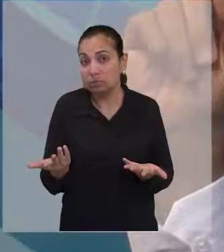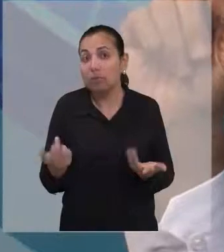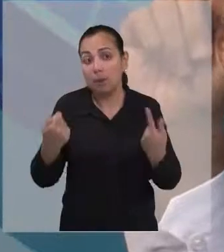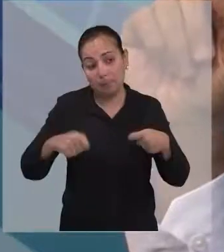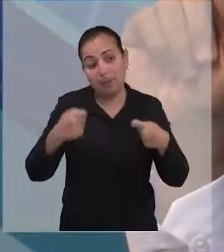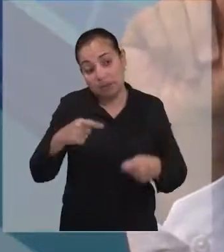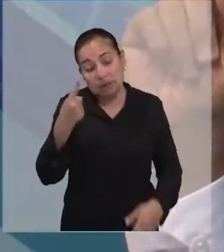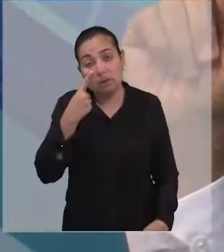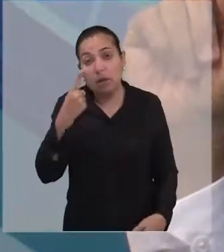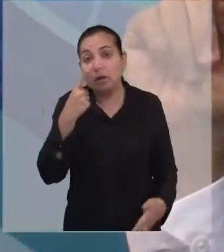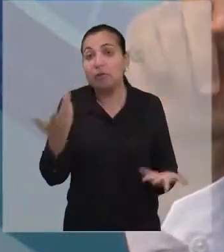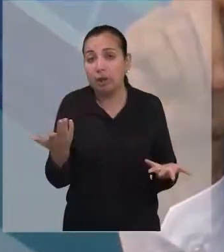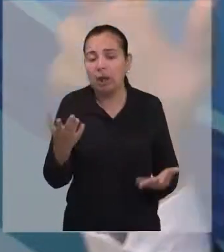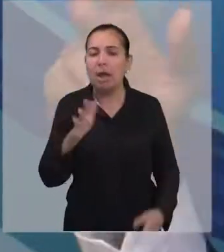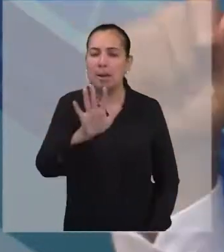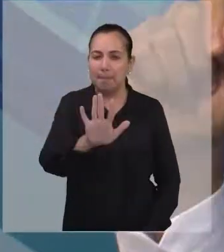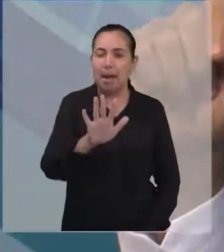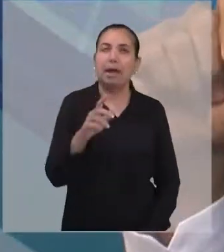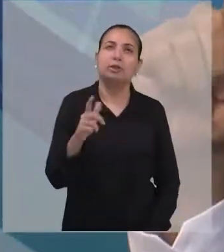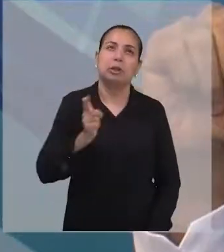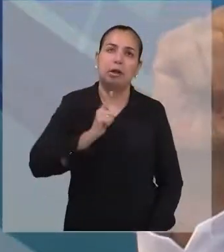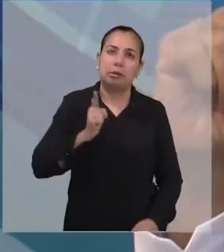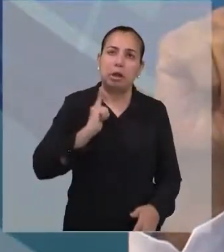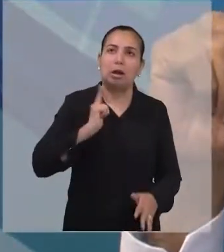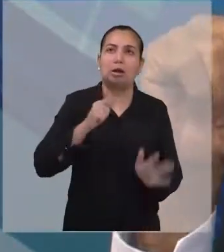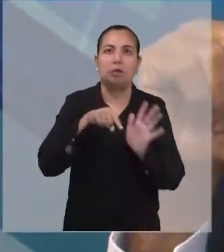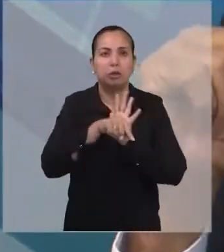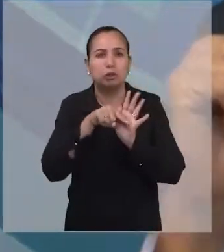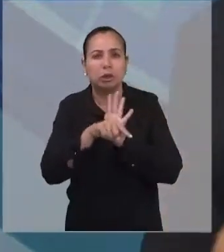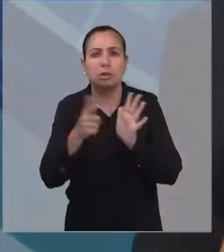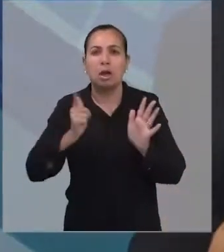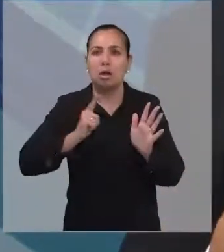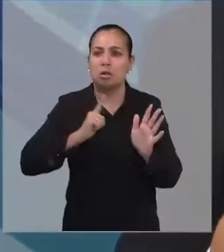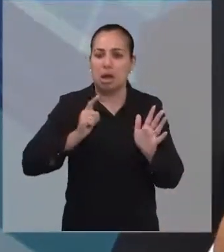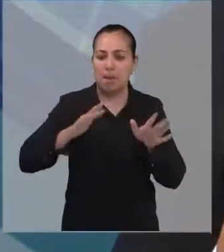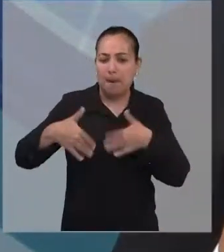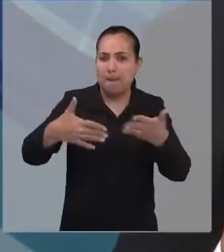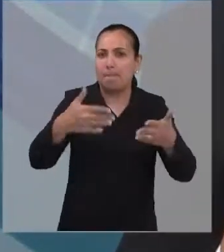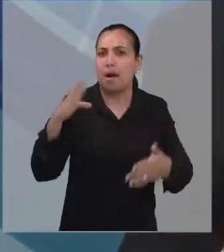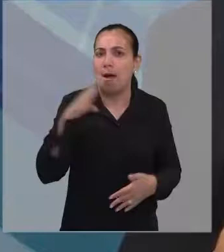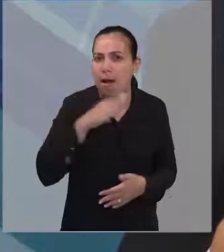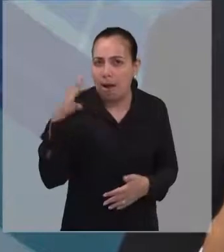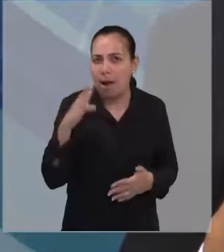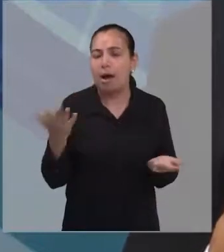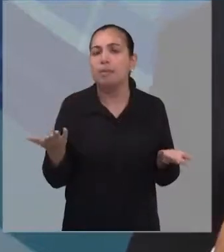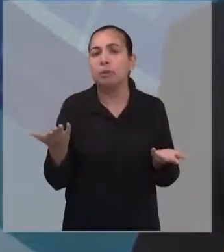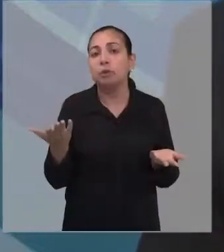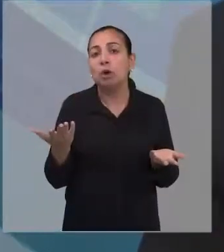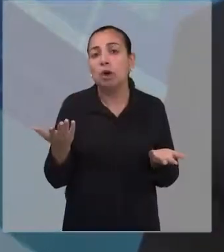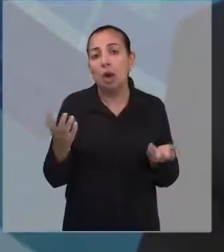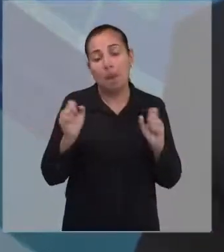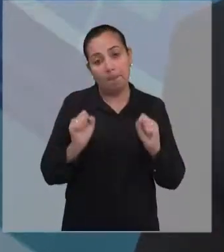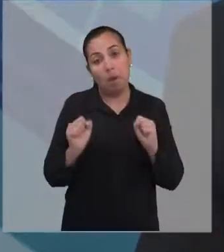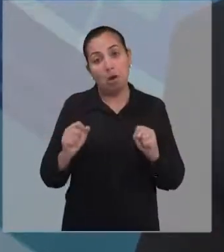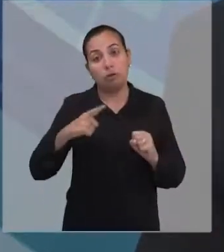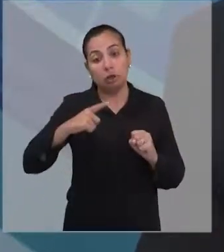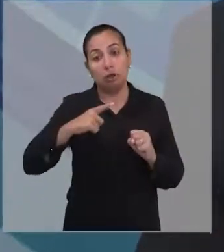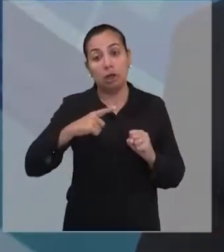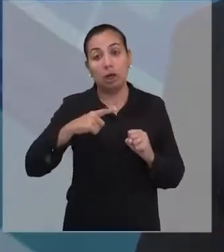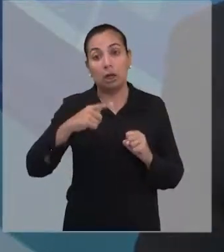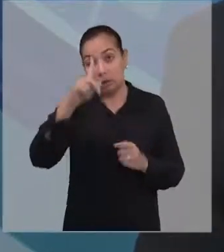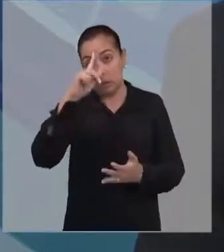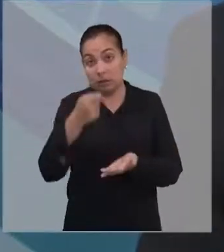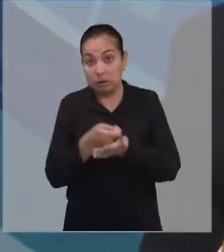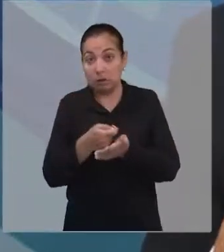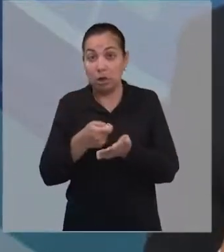vazamentos e com relação à celeridade, pode até haver aí um certo ativismo judicial,